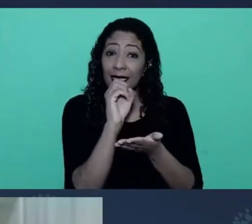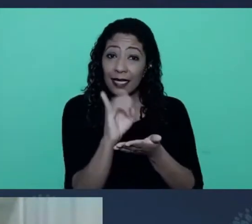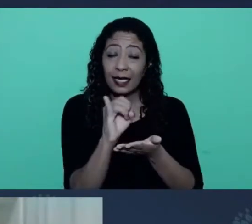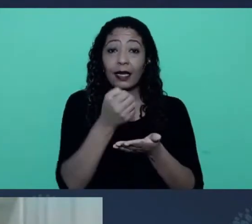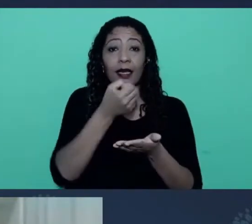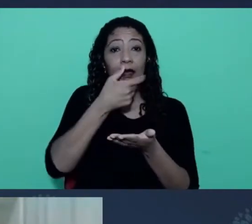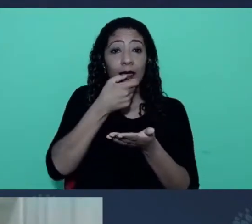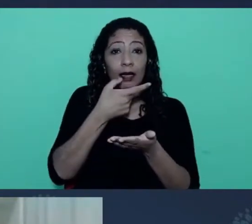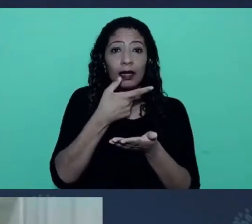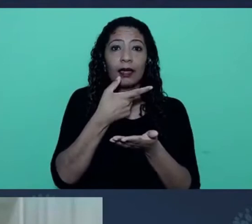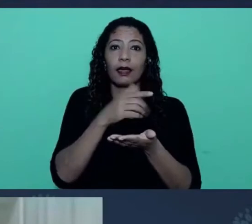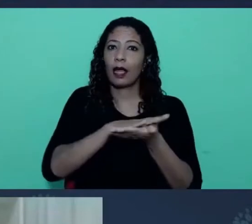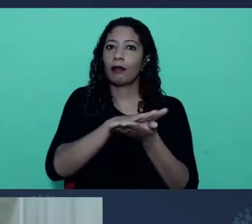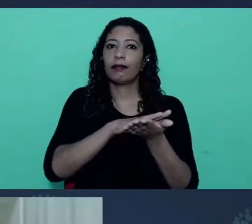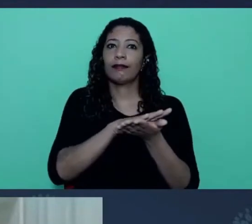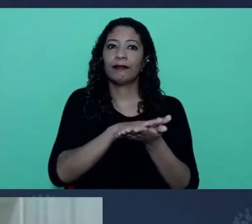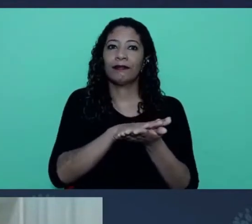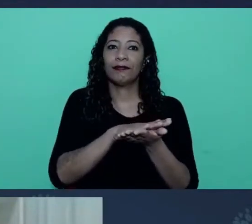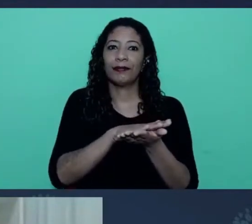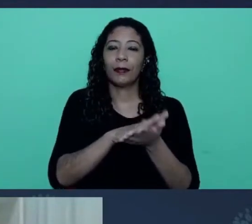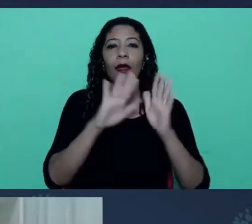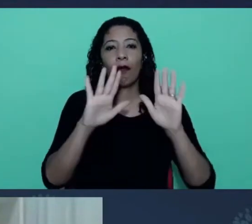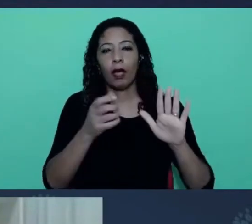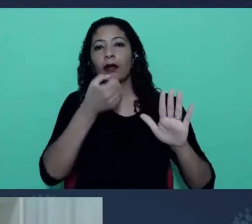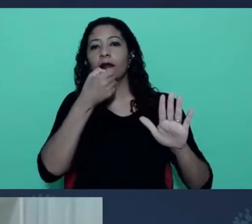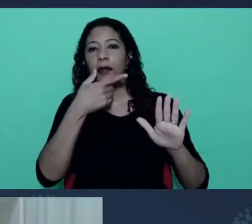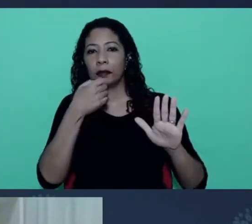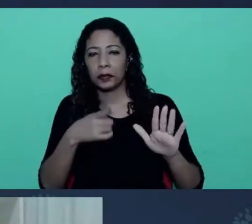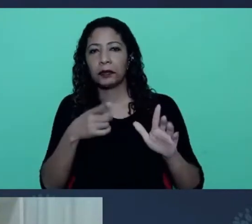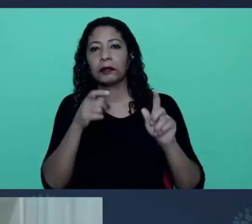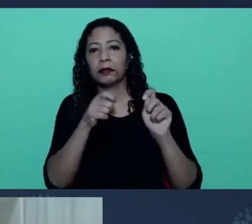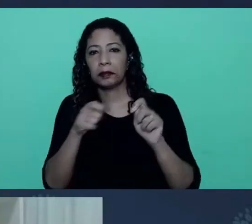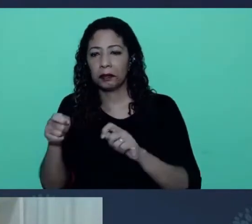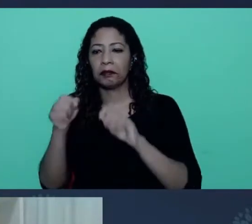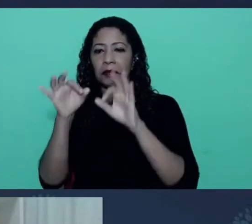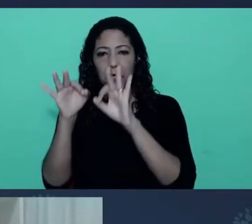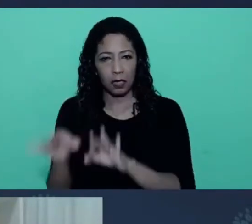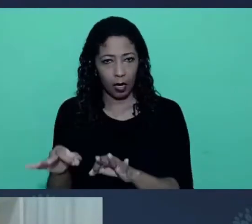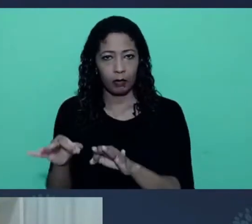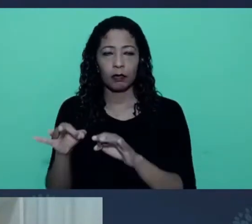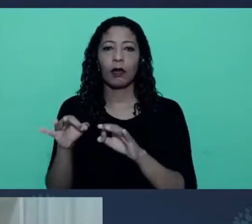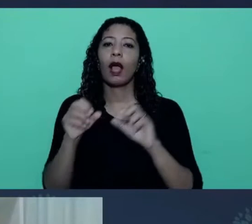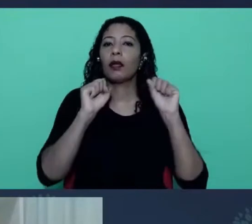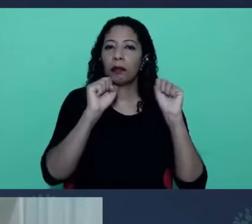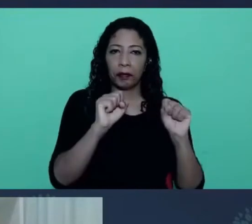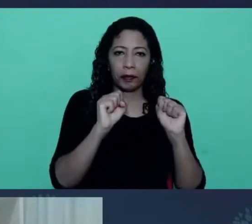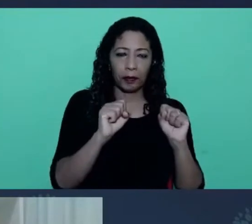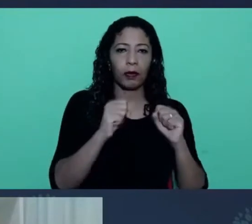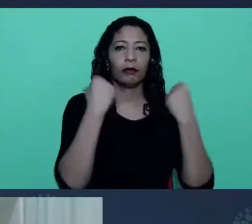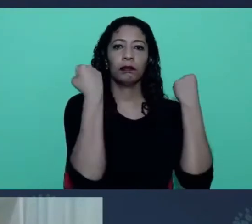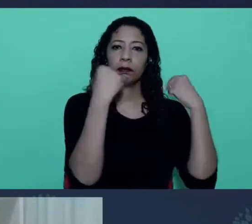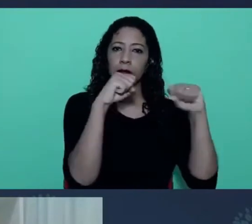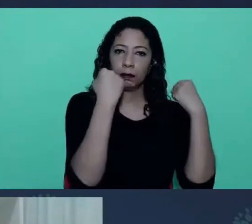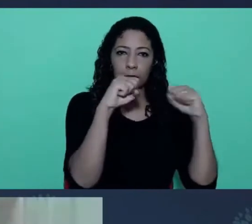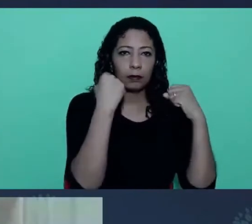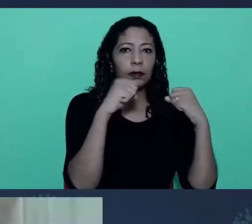estiver devidamente medicado. Estando com o tratamento farmacológico adequado, a gente pode fazer o exercício